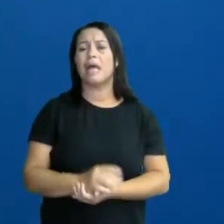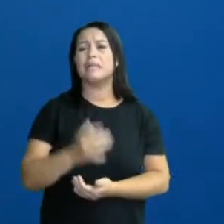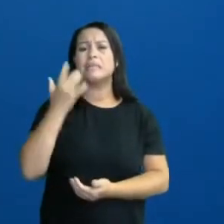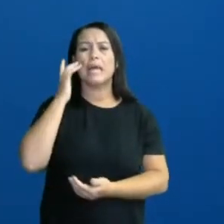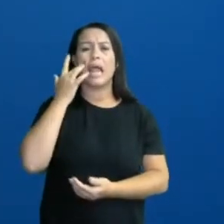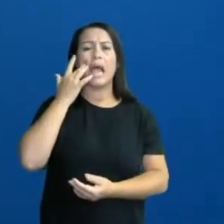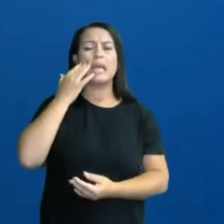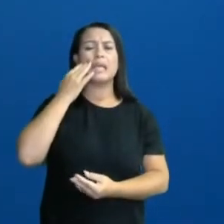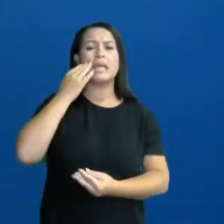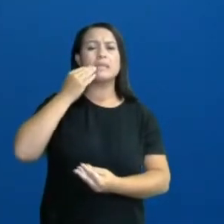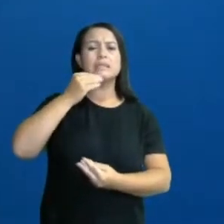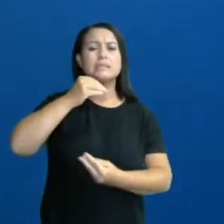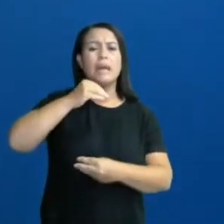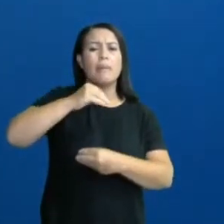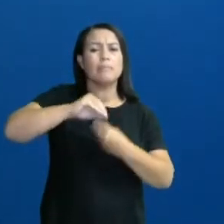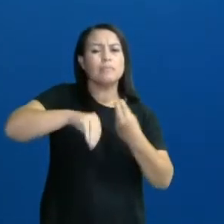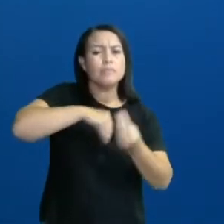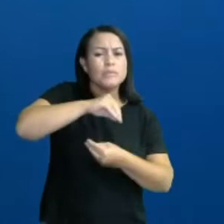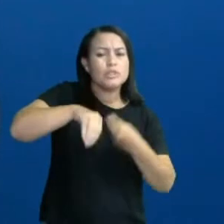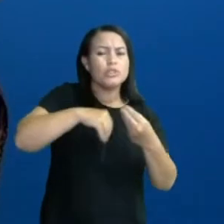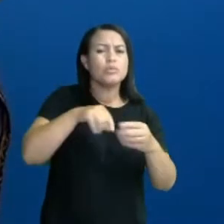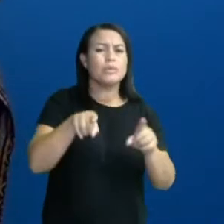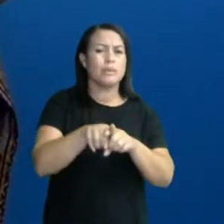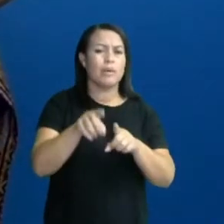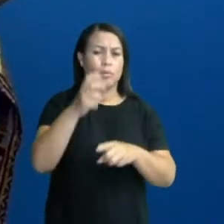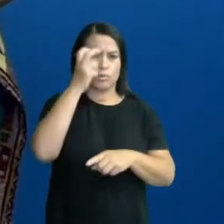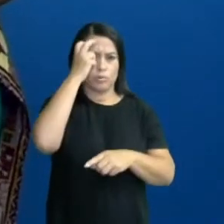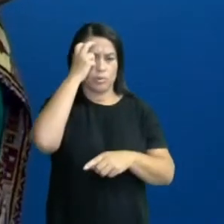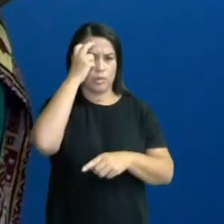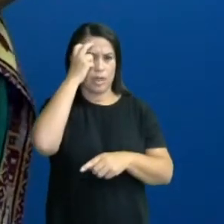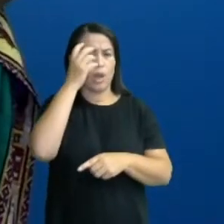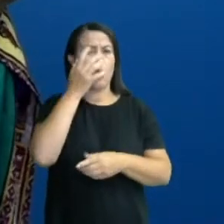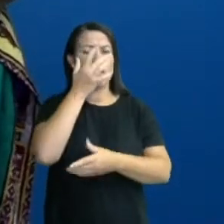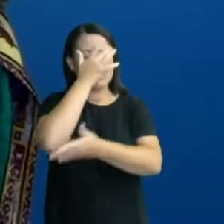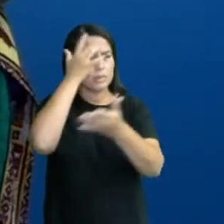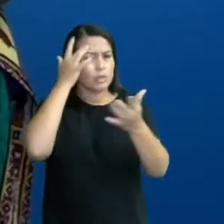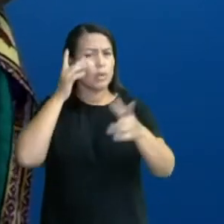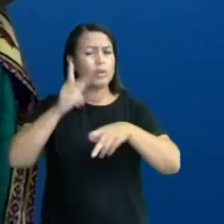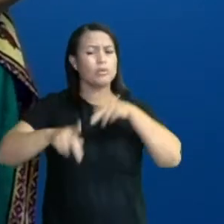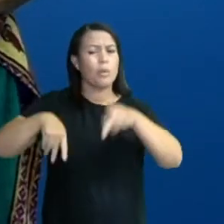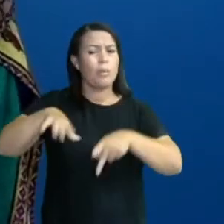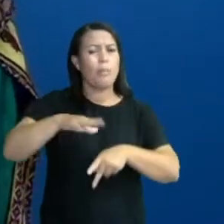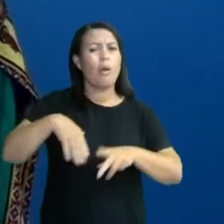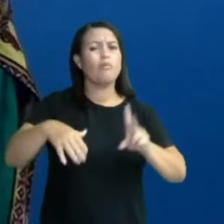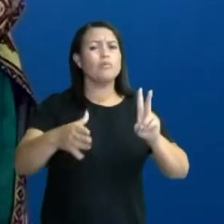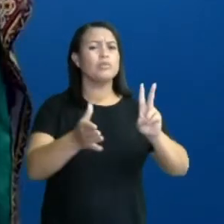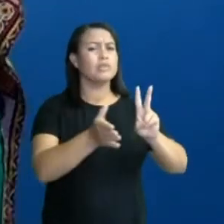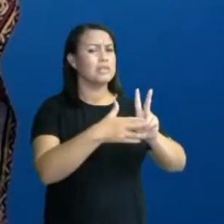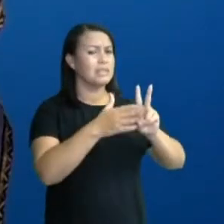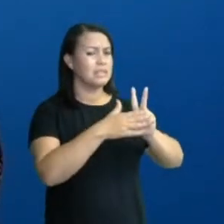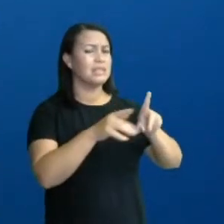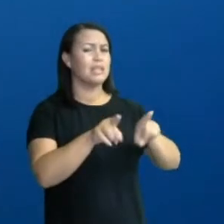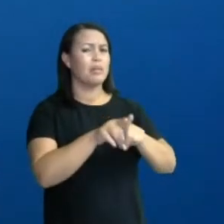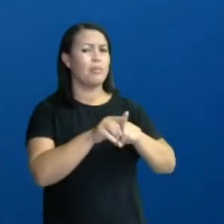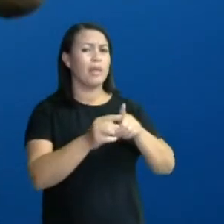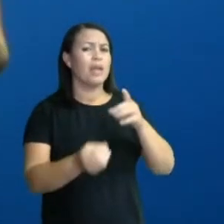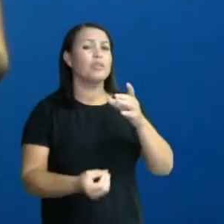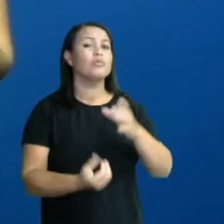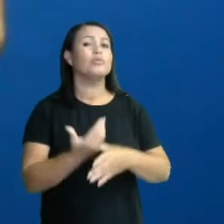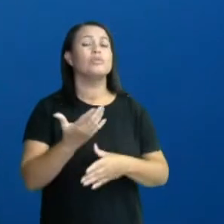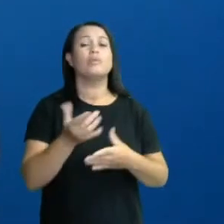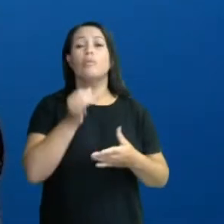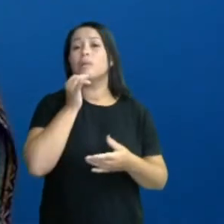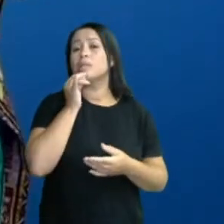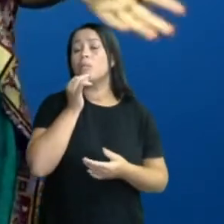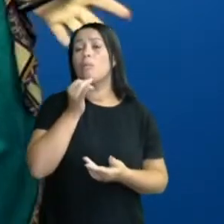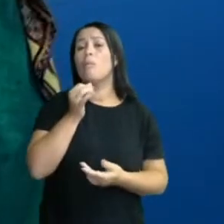miscigenação cultural e tudo enriqueceu também os indígenas, que eram os povos originários? A gente sabe que para o povo brasileiro,